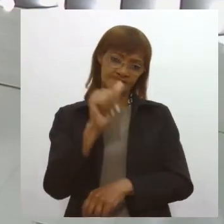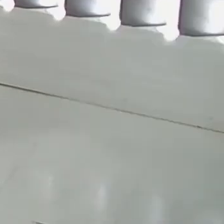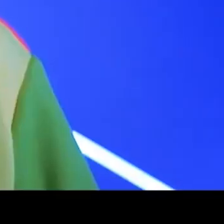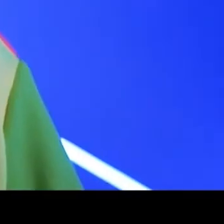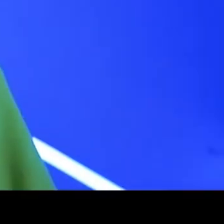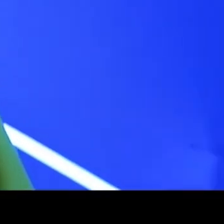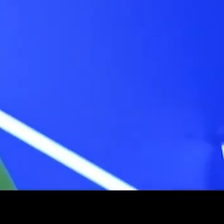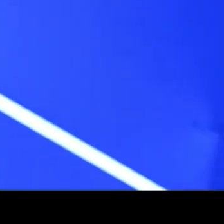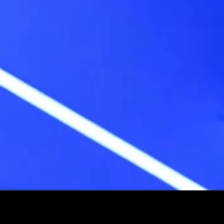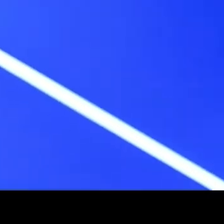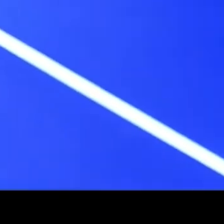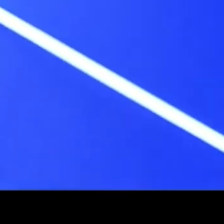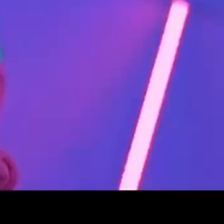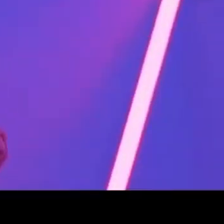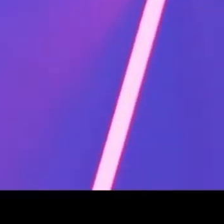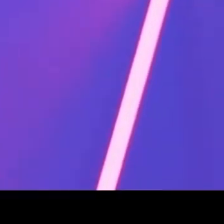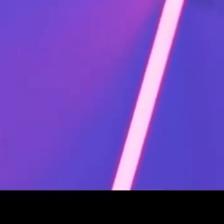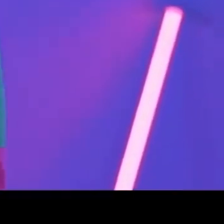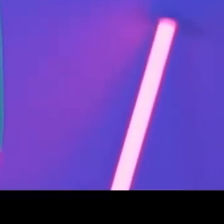lá.